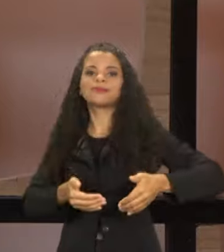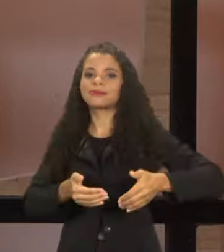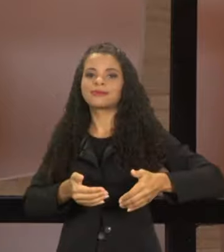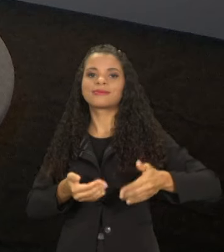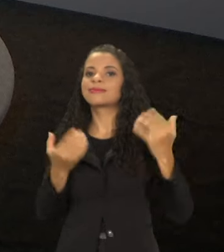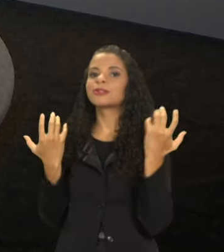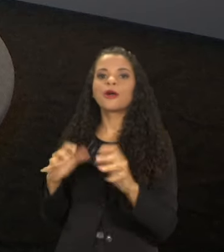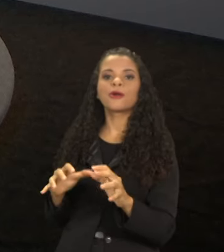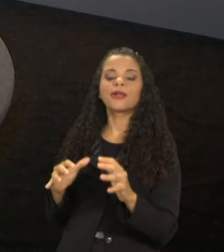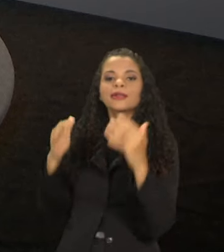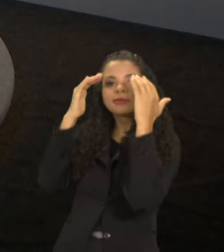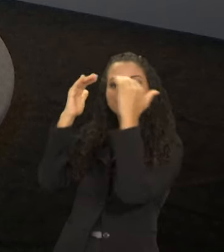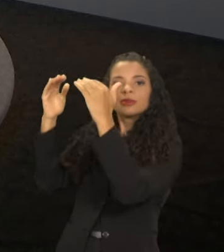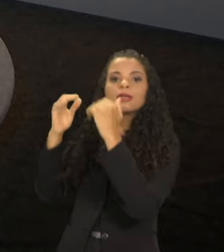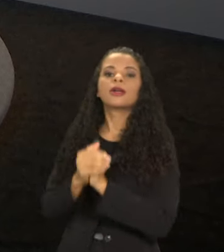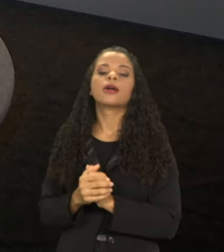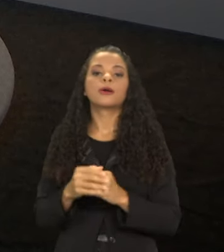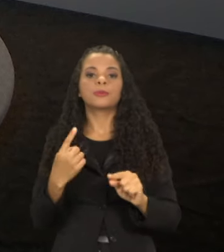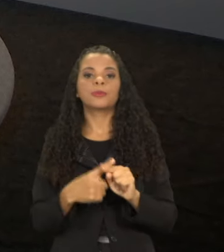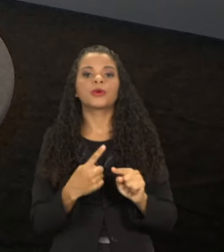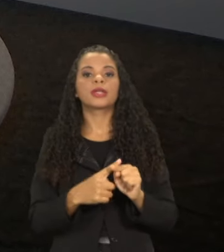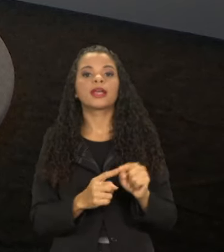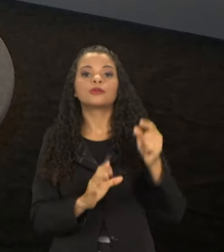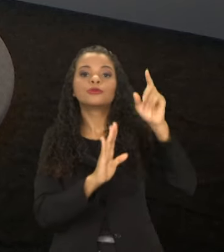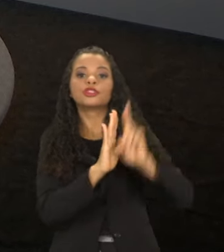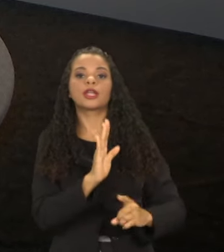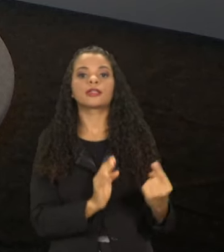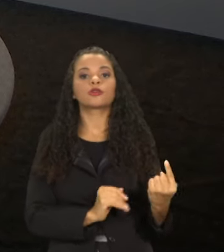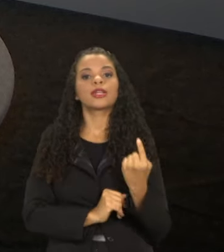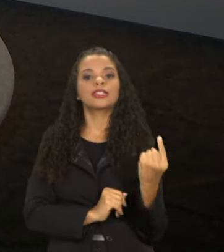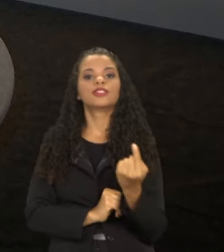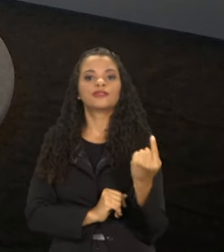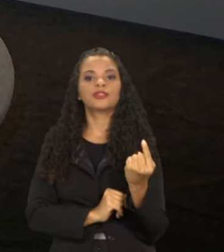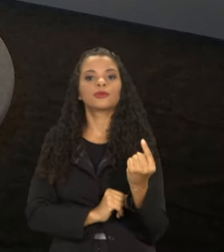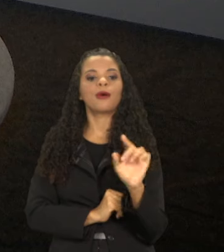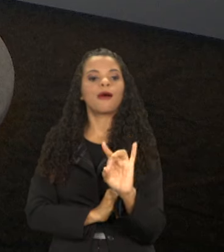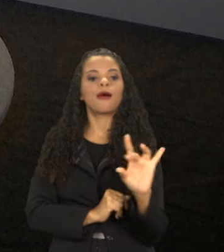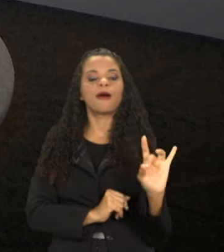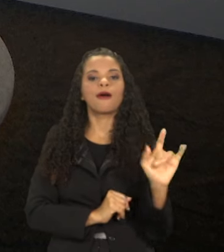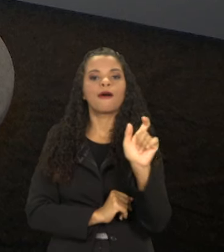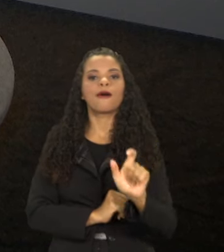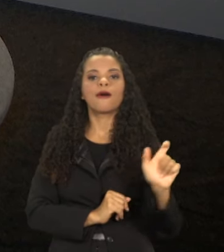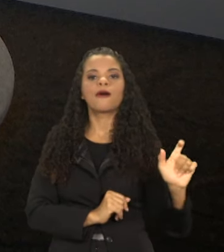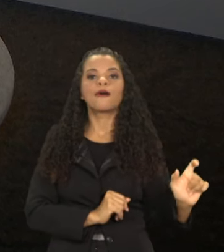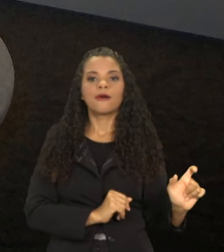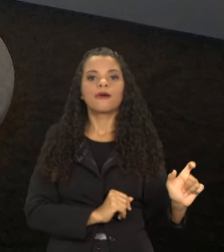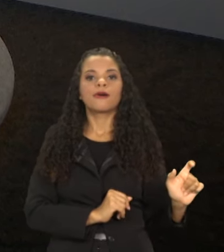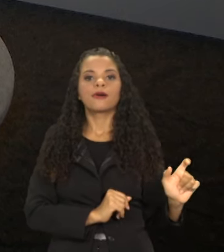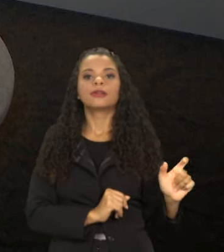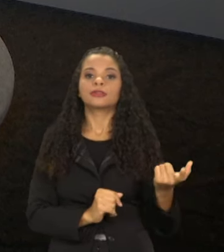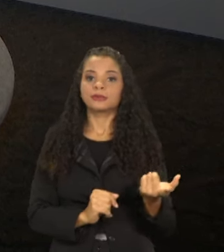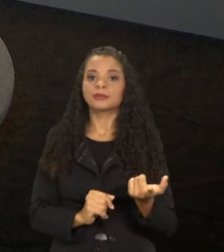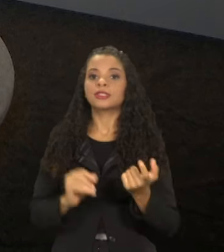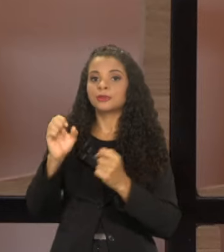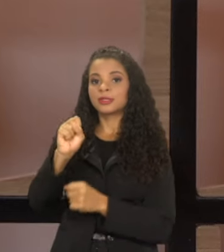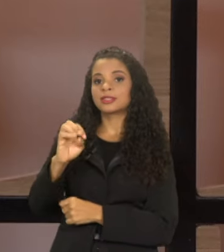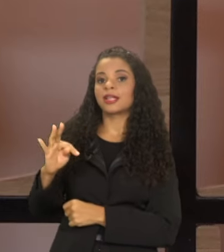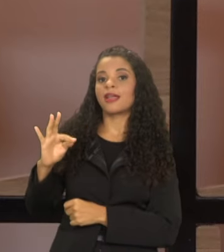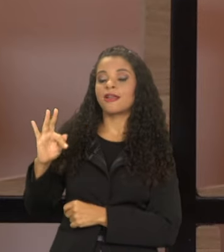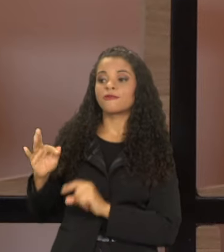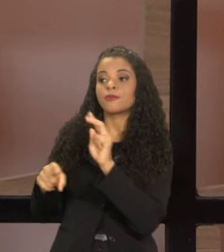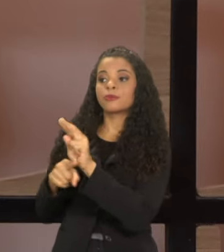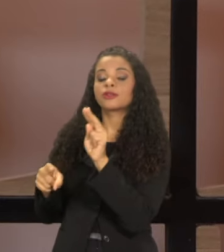priorizando o direito individual quando a gente tem duas coisas, o direito individual e a proteção da saúde da coletividade. É, exatamente. Então, olha